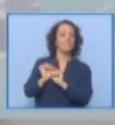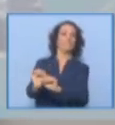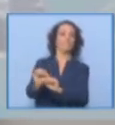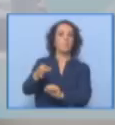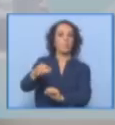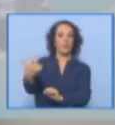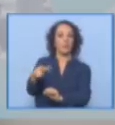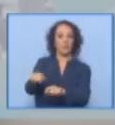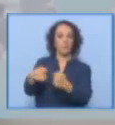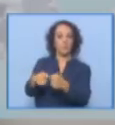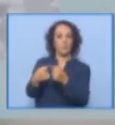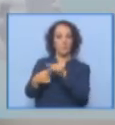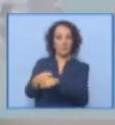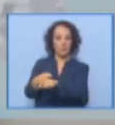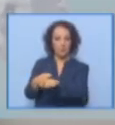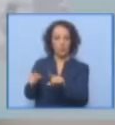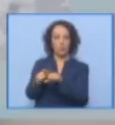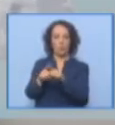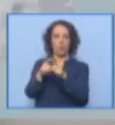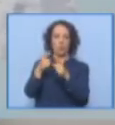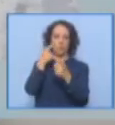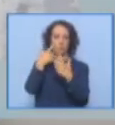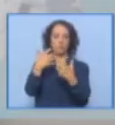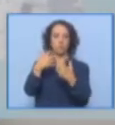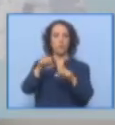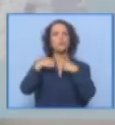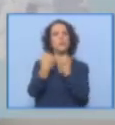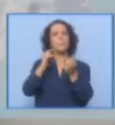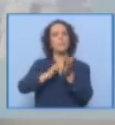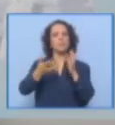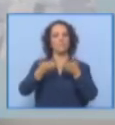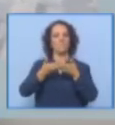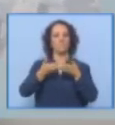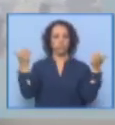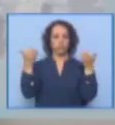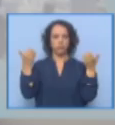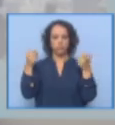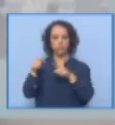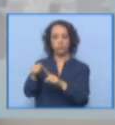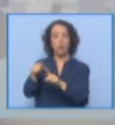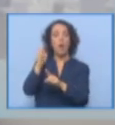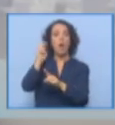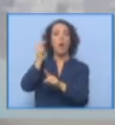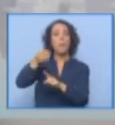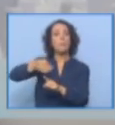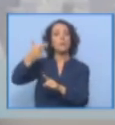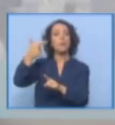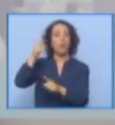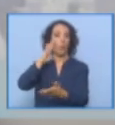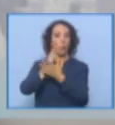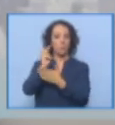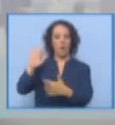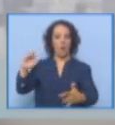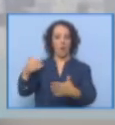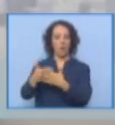crítica, e também configura uma fratura na sociedade brasileira, há uma crítica àquilo que foram os anos PT, nomeadamente os últimos anos,